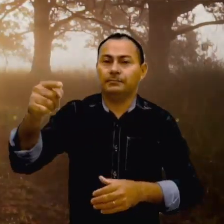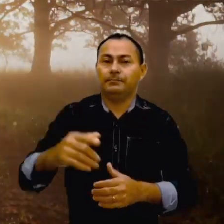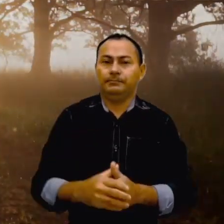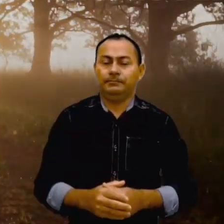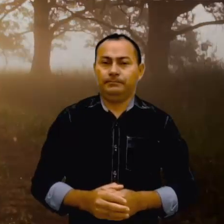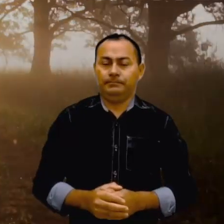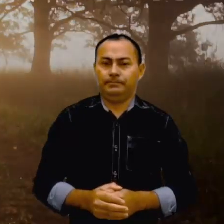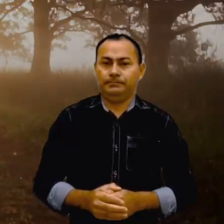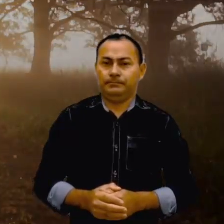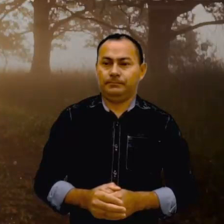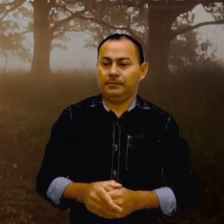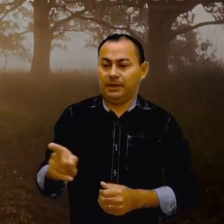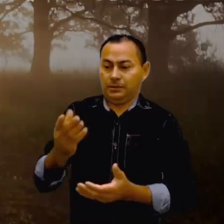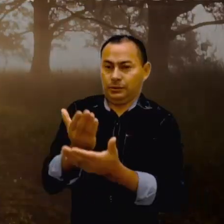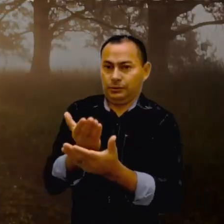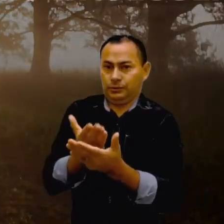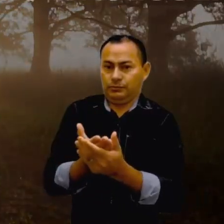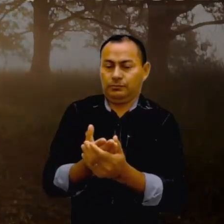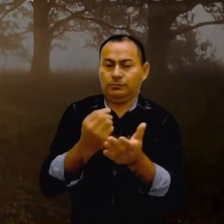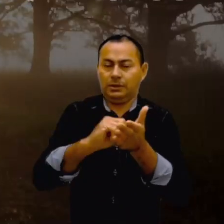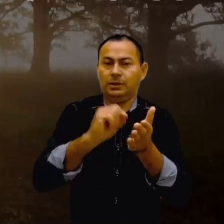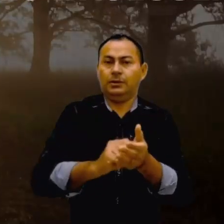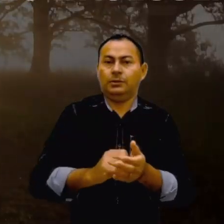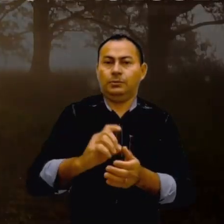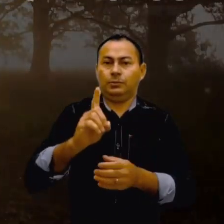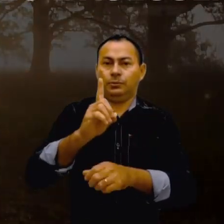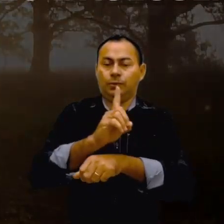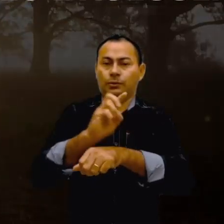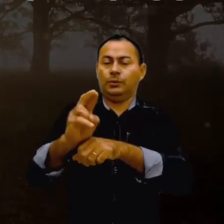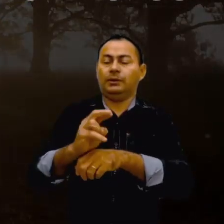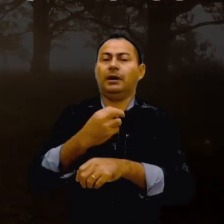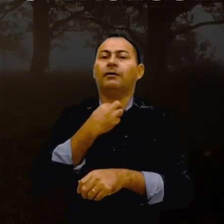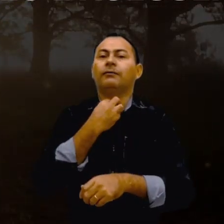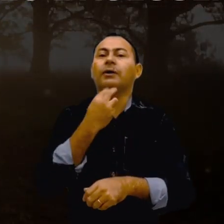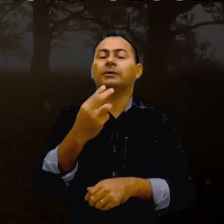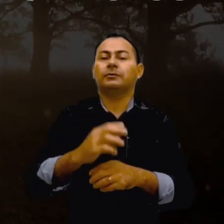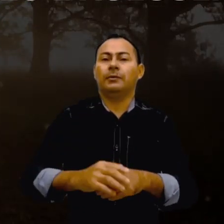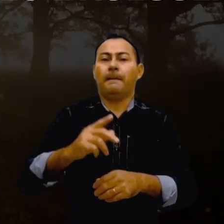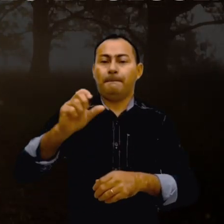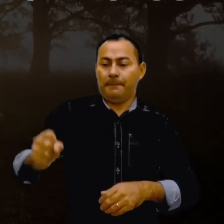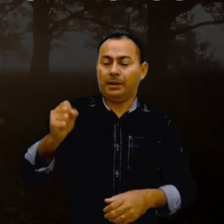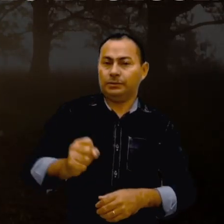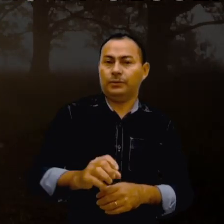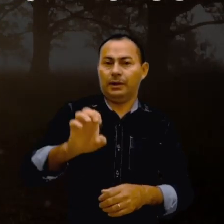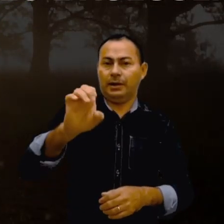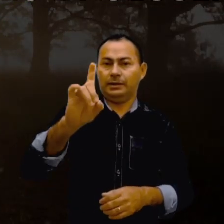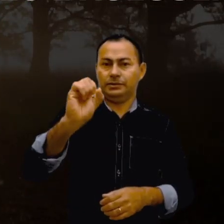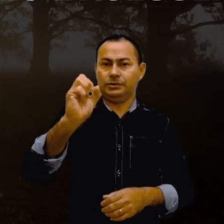Este é um estudo escrito pelo Dr. Dick Woodward, na voz do pastor Edson Bruno.